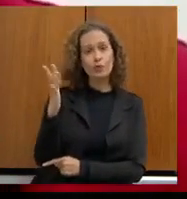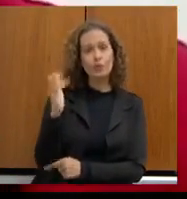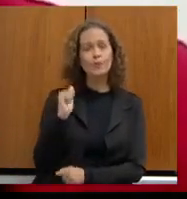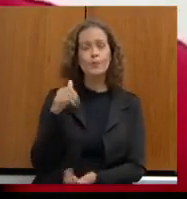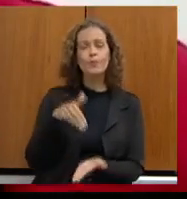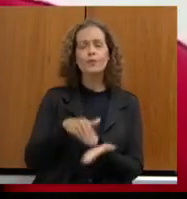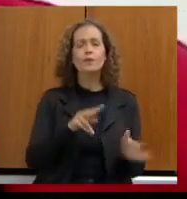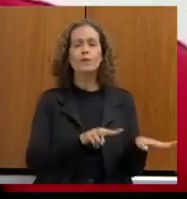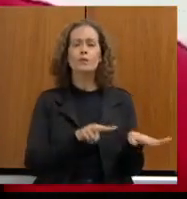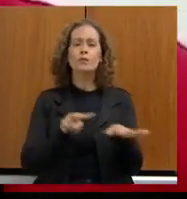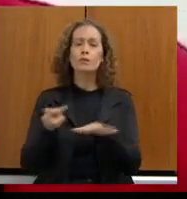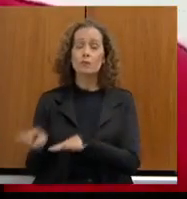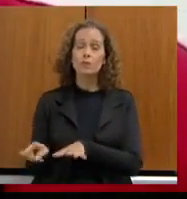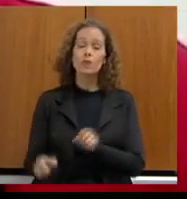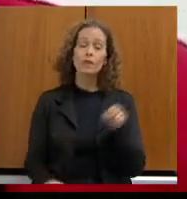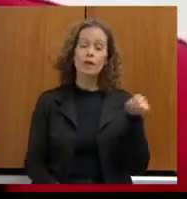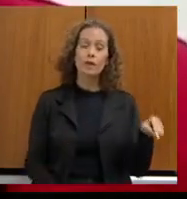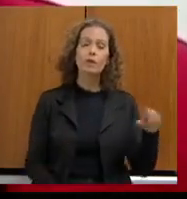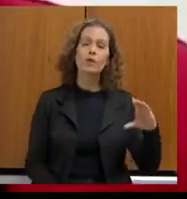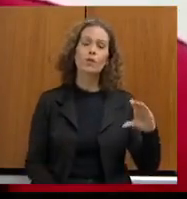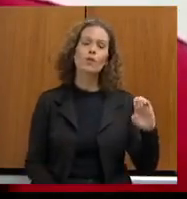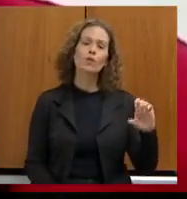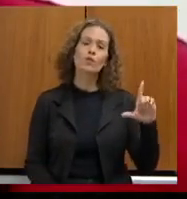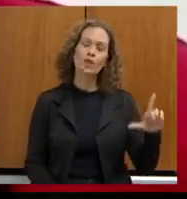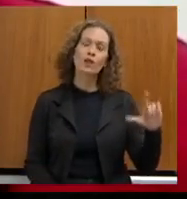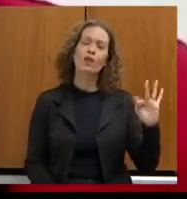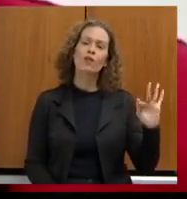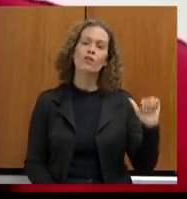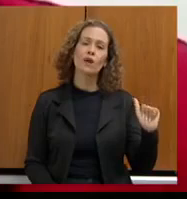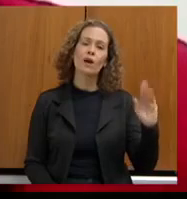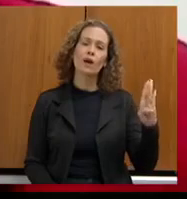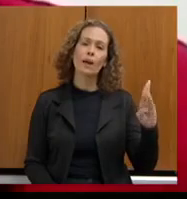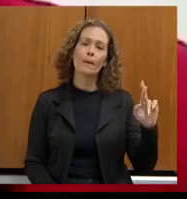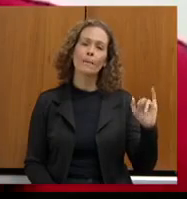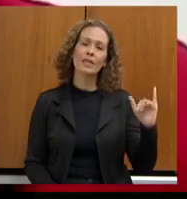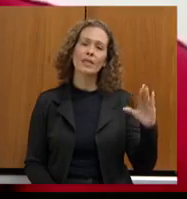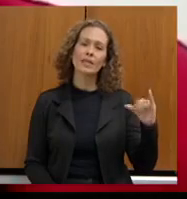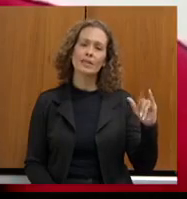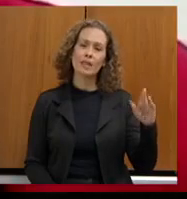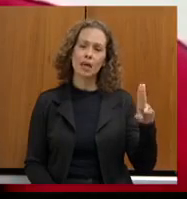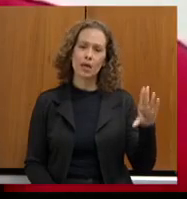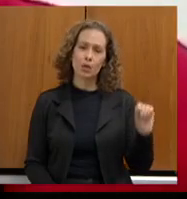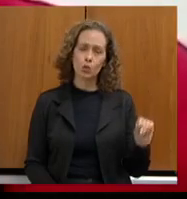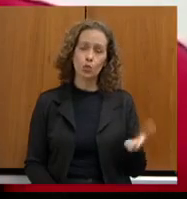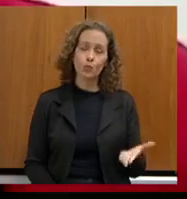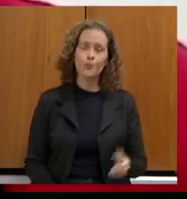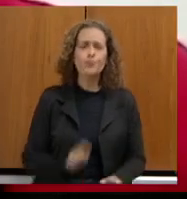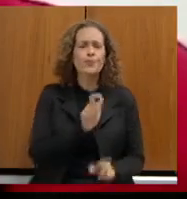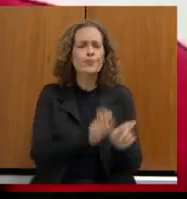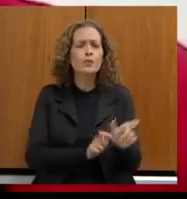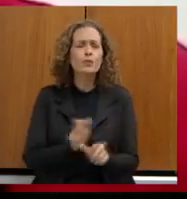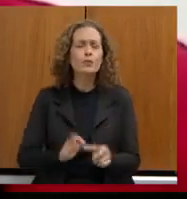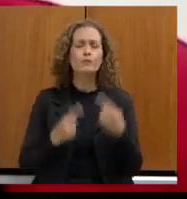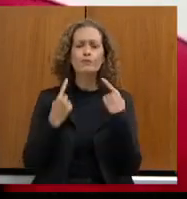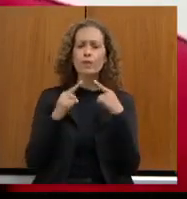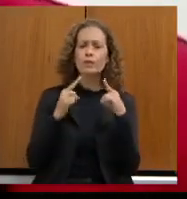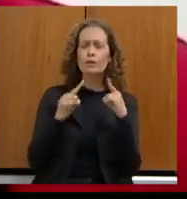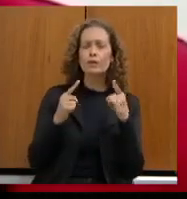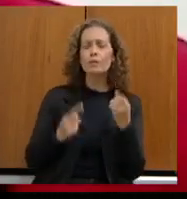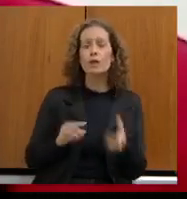de semana em Coronel Fabriciano os governos têm alegado a falta de pessoal para garantir desse plantão